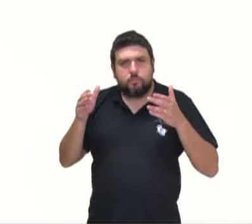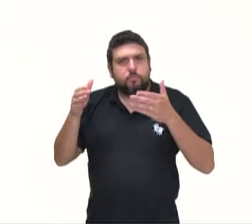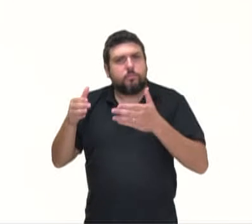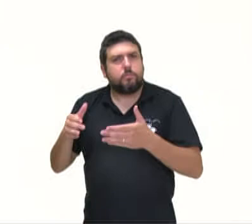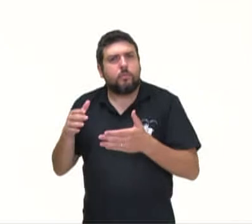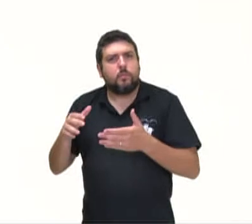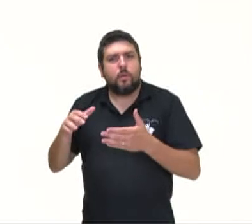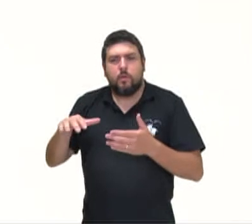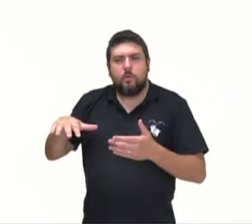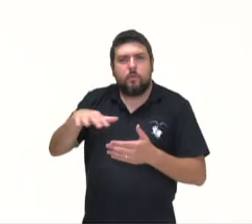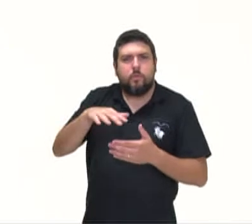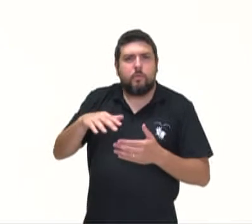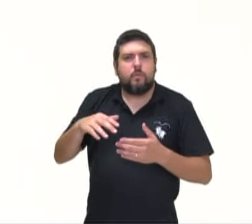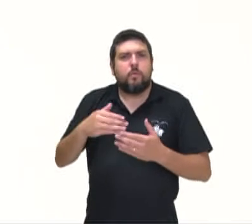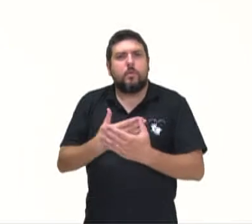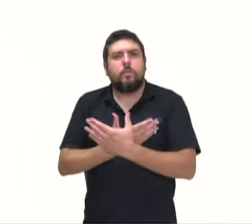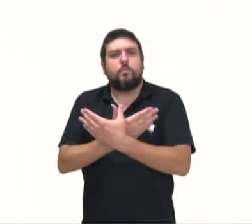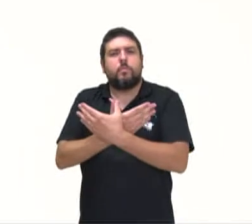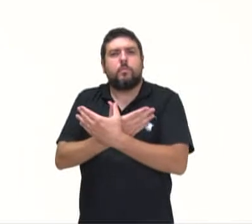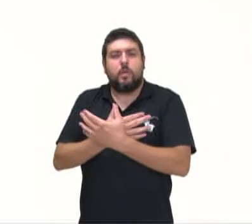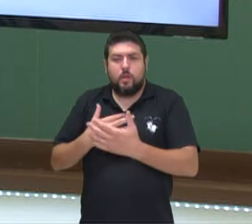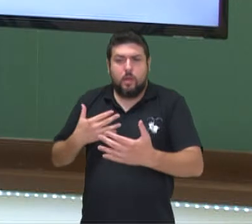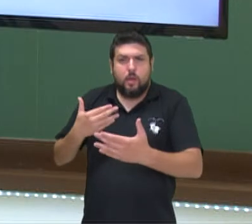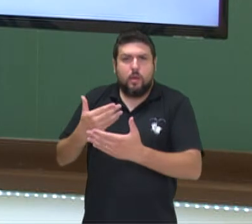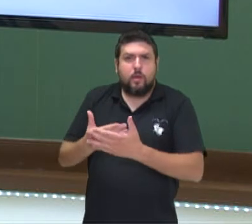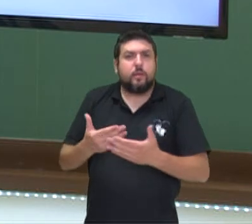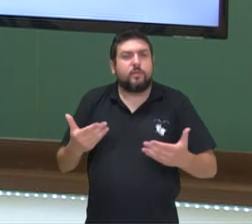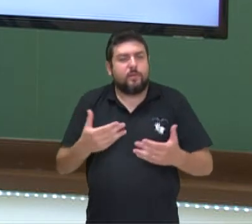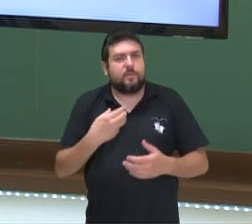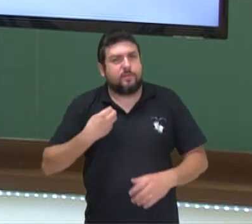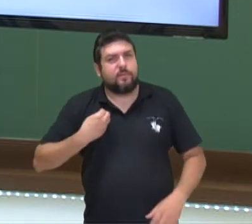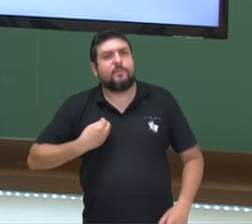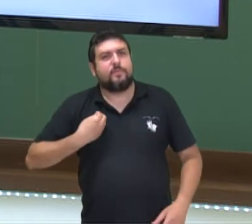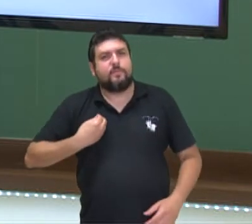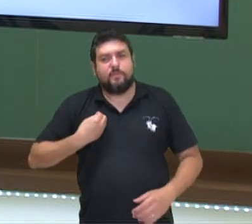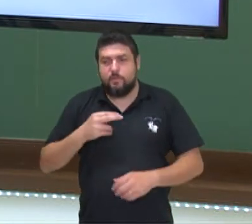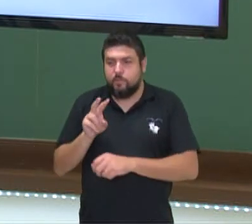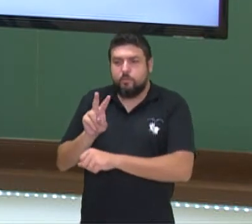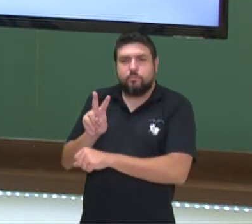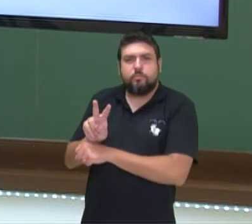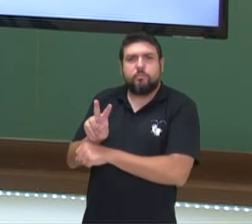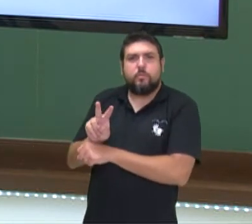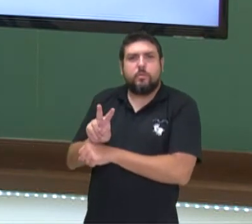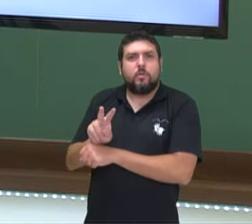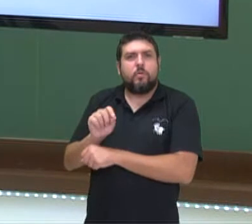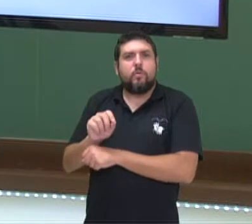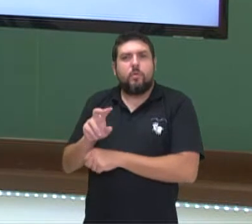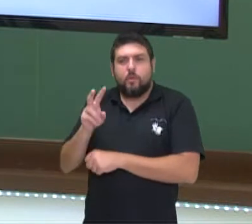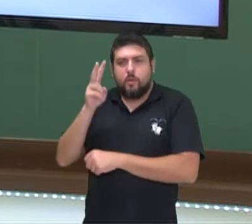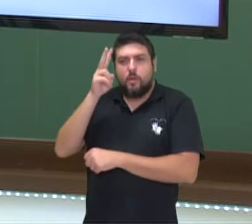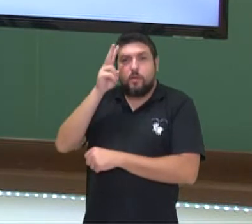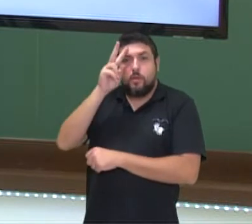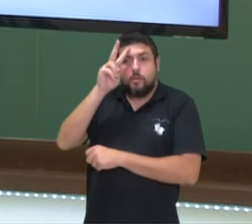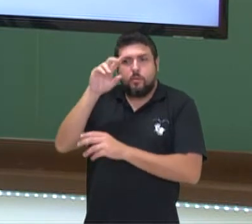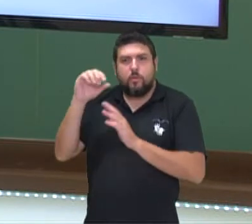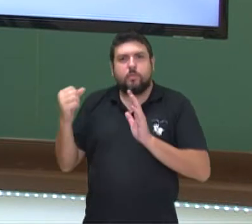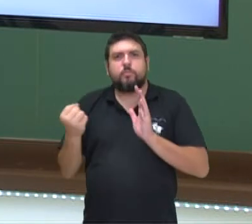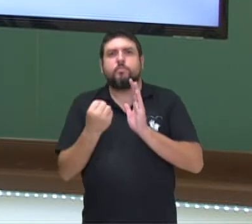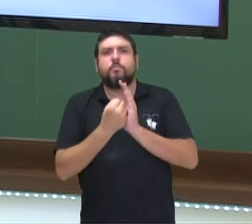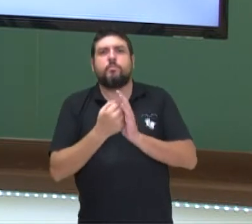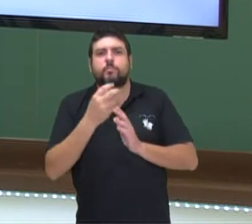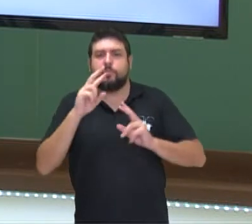que tem até os dias de hoje essas construções preservadas como patrimônio histórico da humanidade. Os